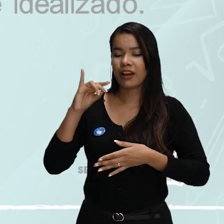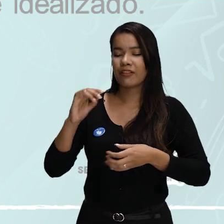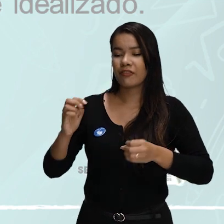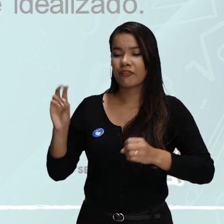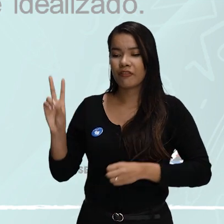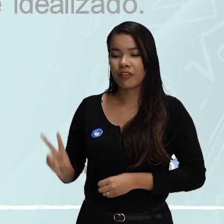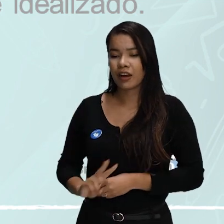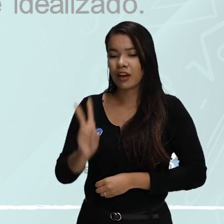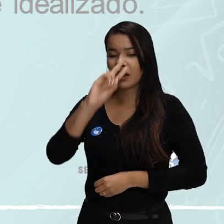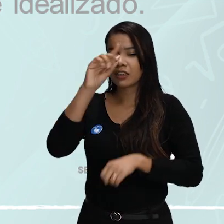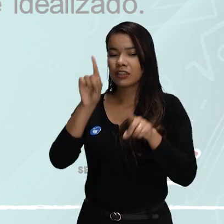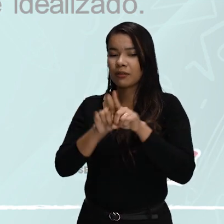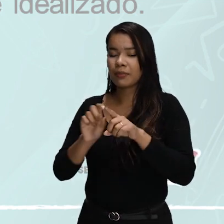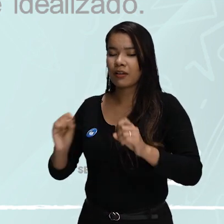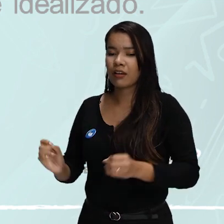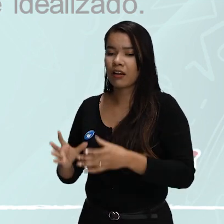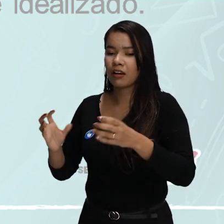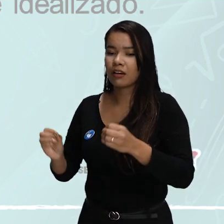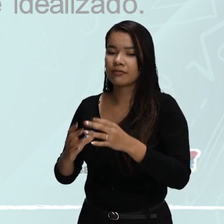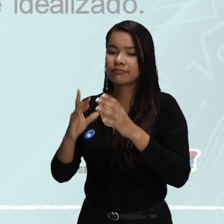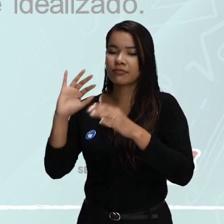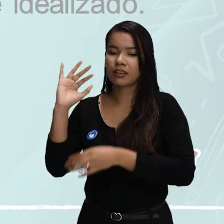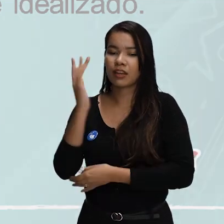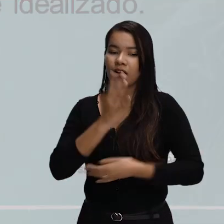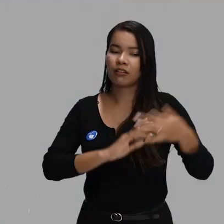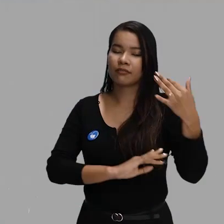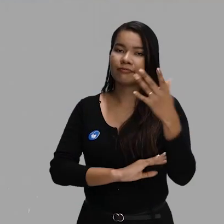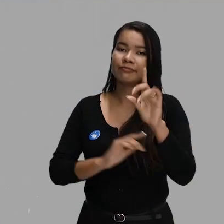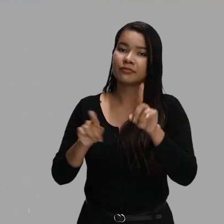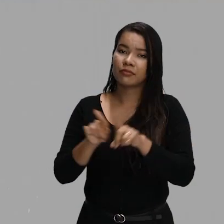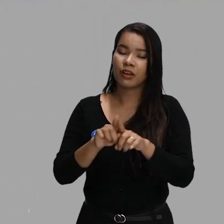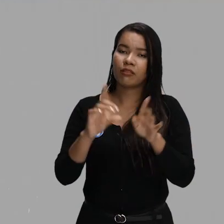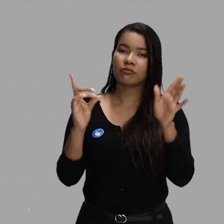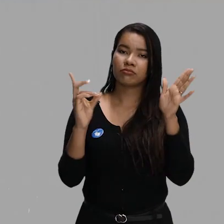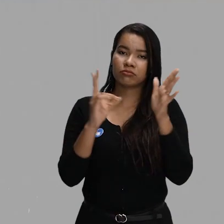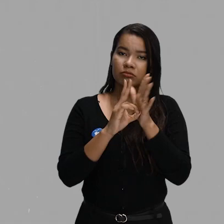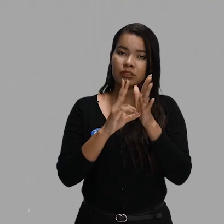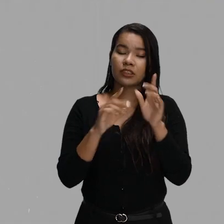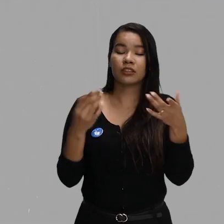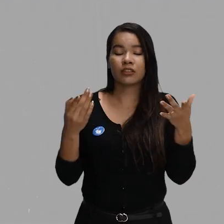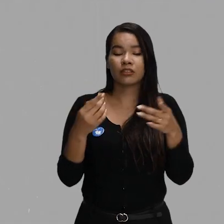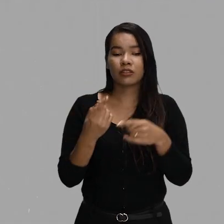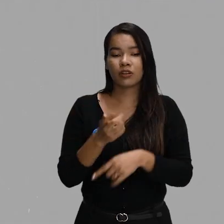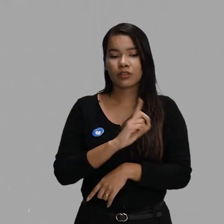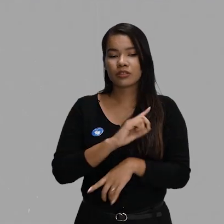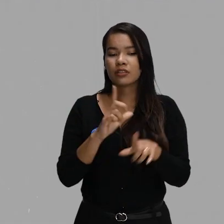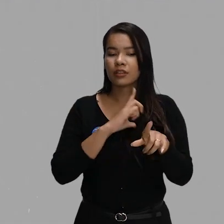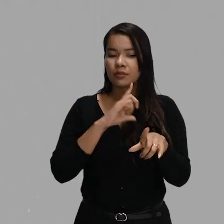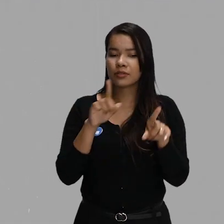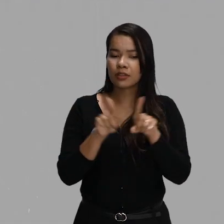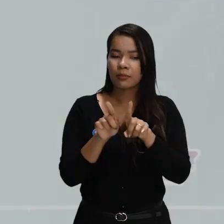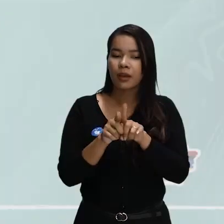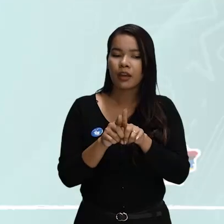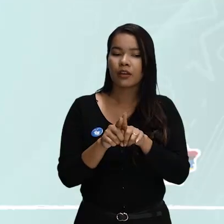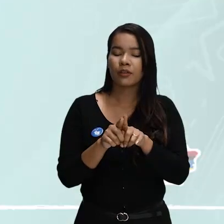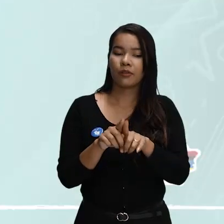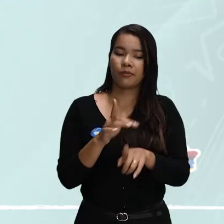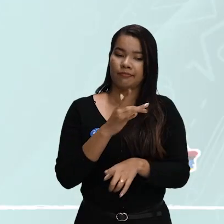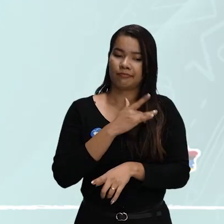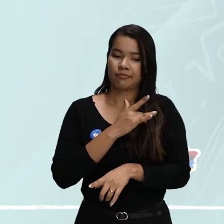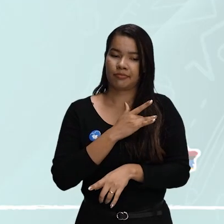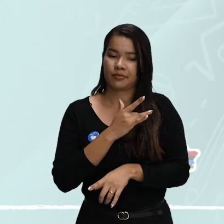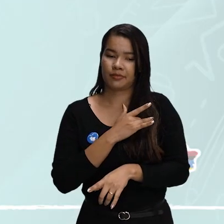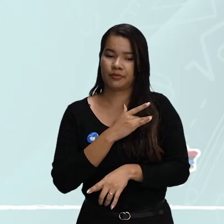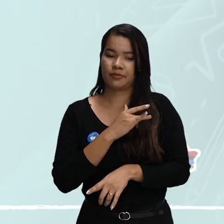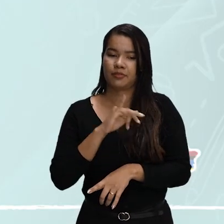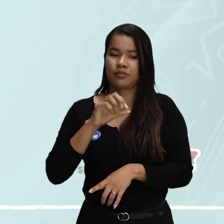natureza e o índio. Aí nós temos também os romances indianistas, né? Que são protagonizados